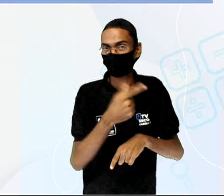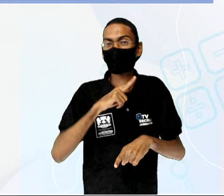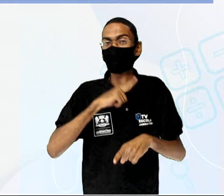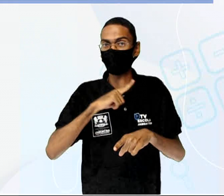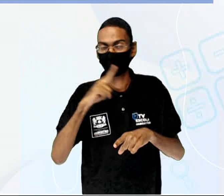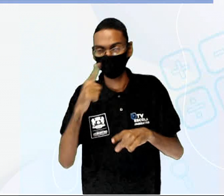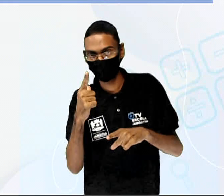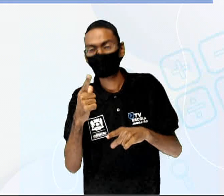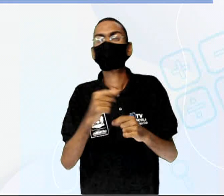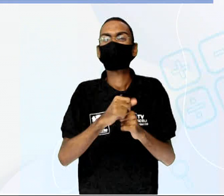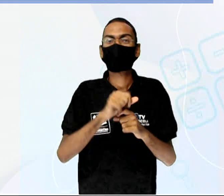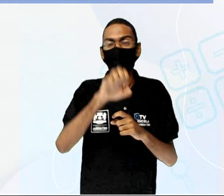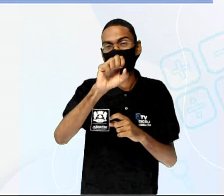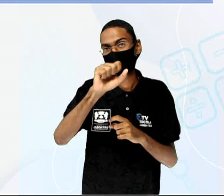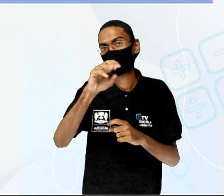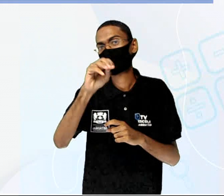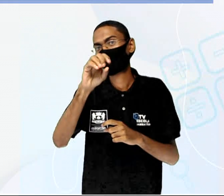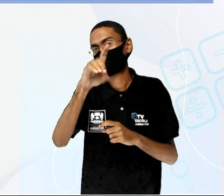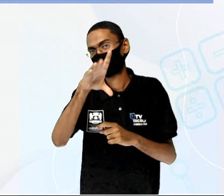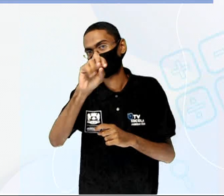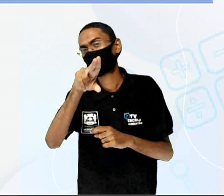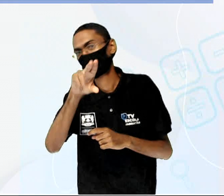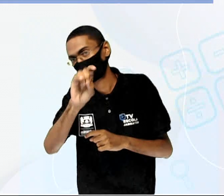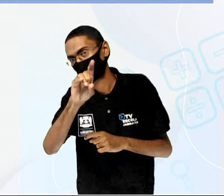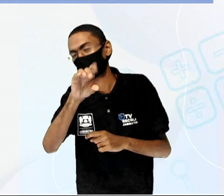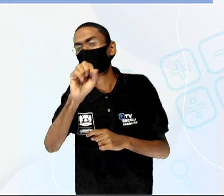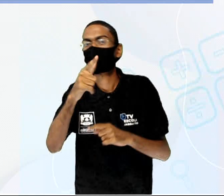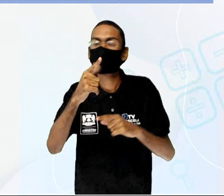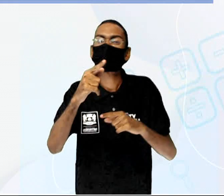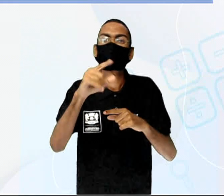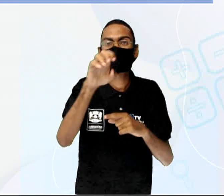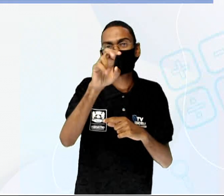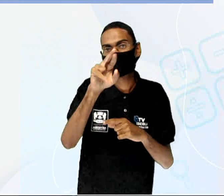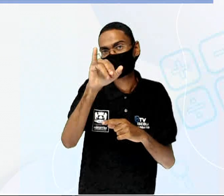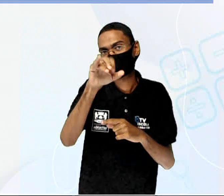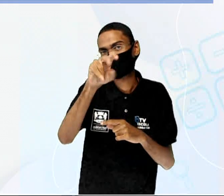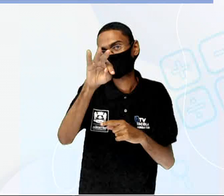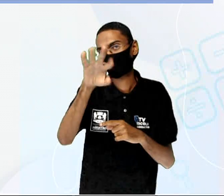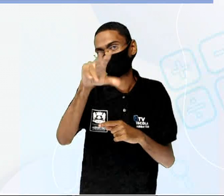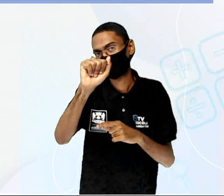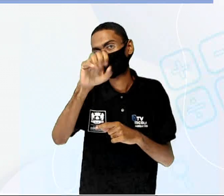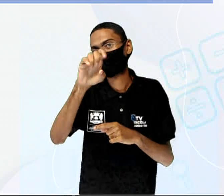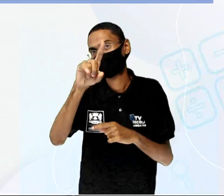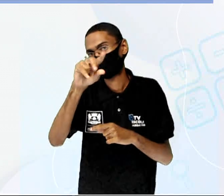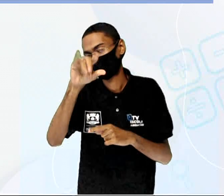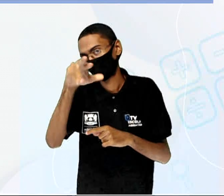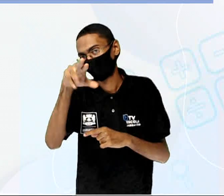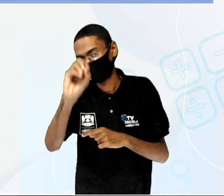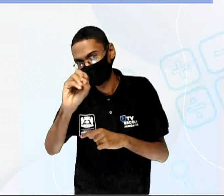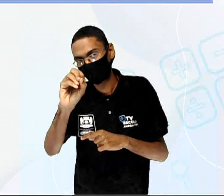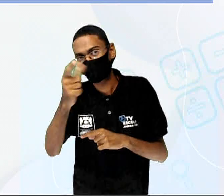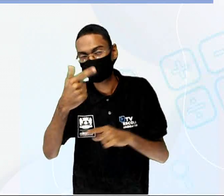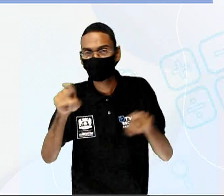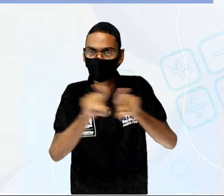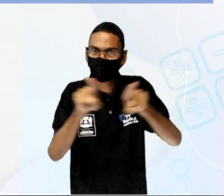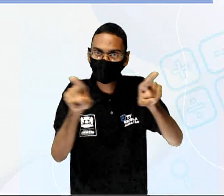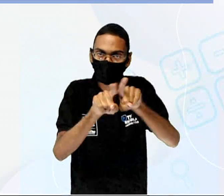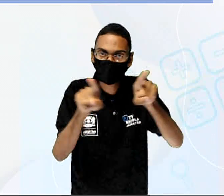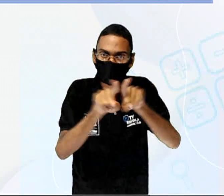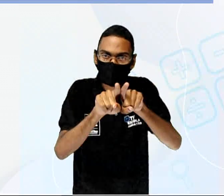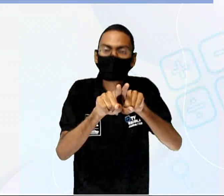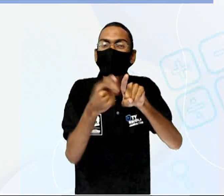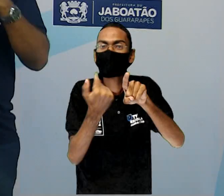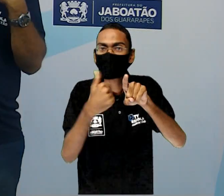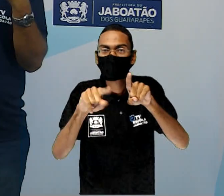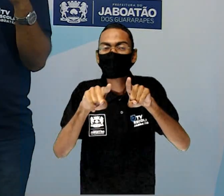temos lá as bacias sedimentares e nós vamos ter também os terrenos vulcânicos.